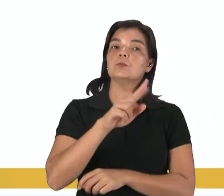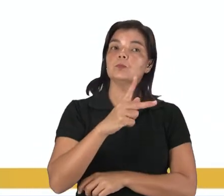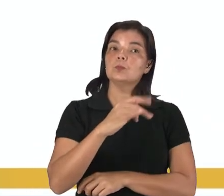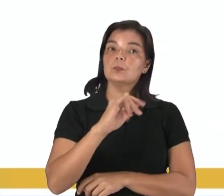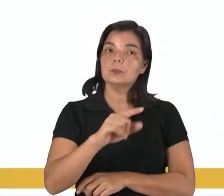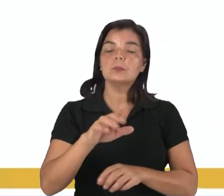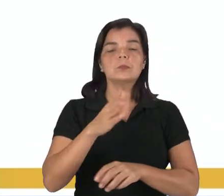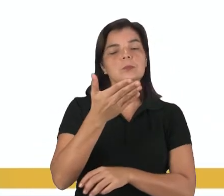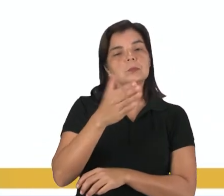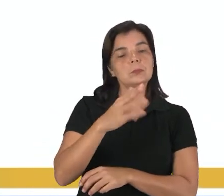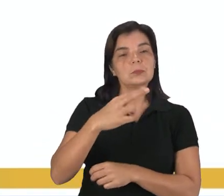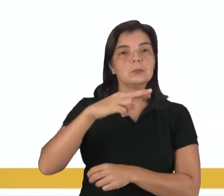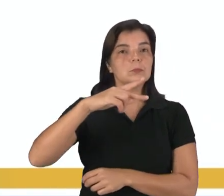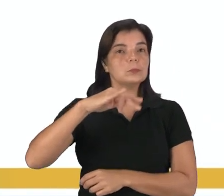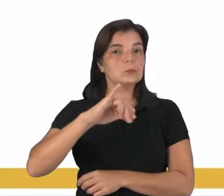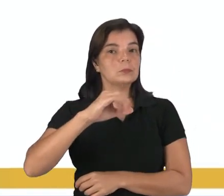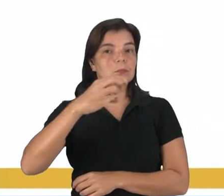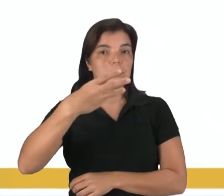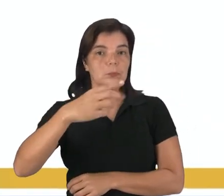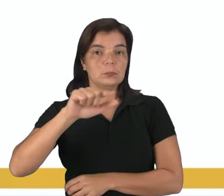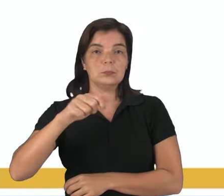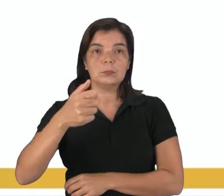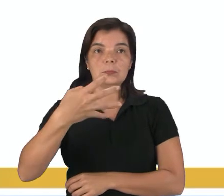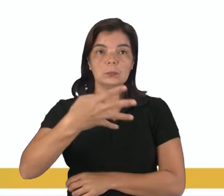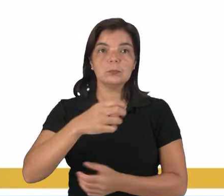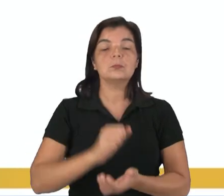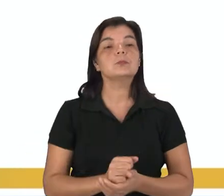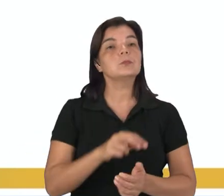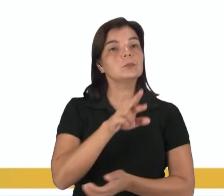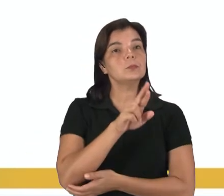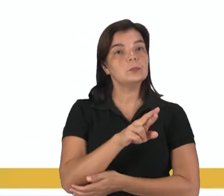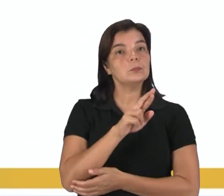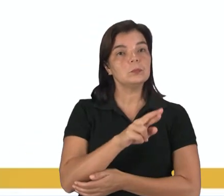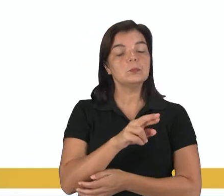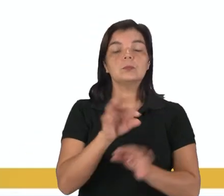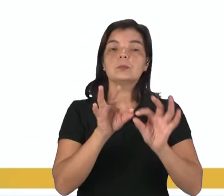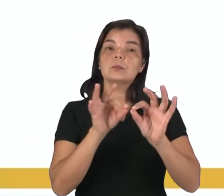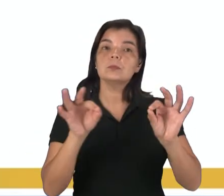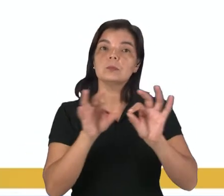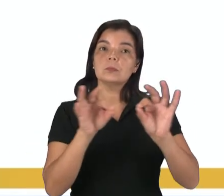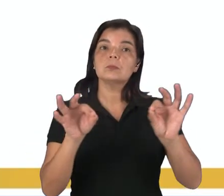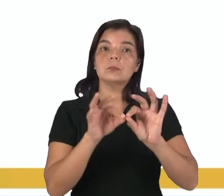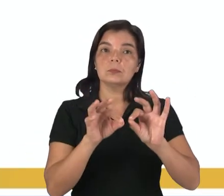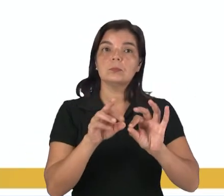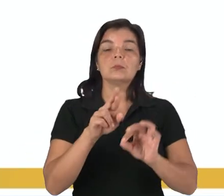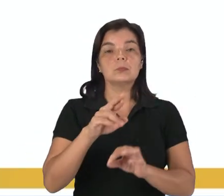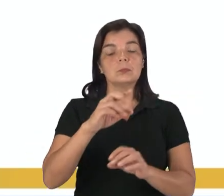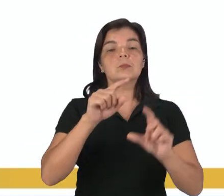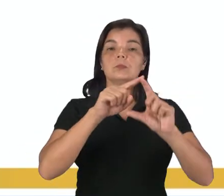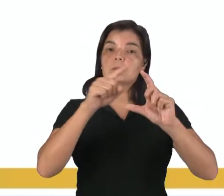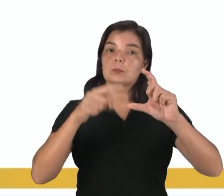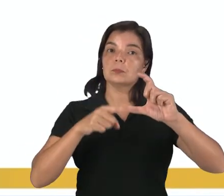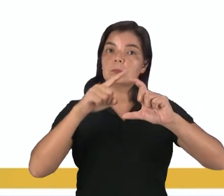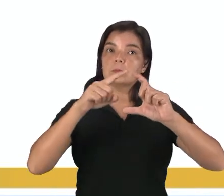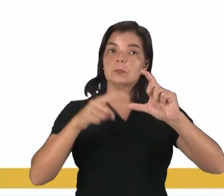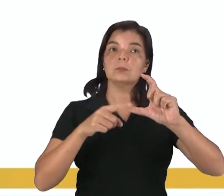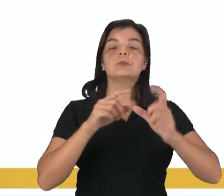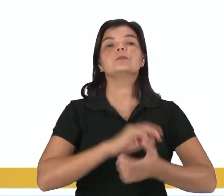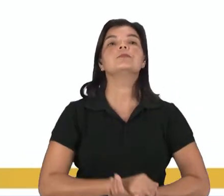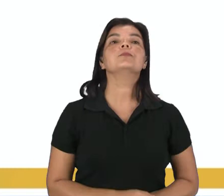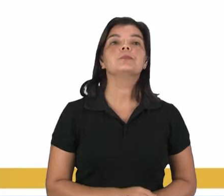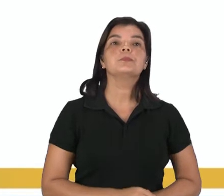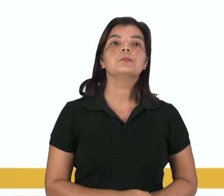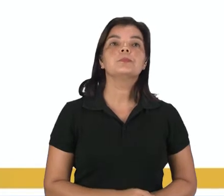circular o PE né aproximadamente = 3,14 e nós temos aí o r como a medida do raio né da